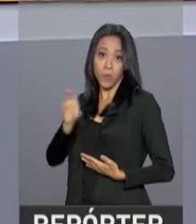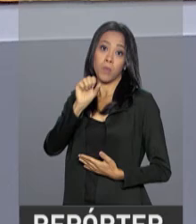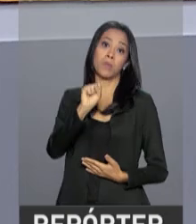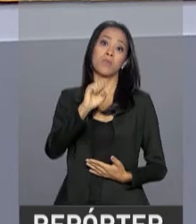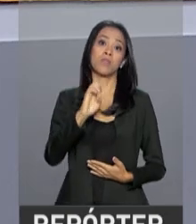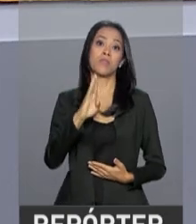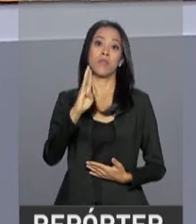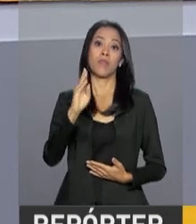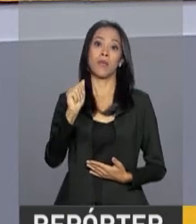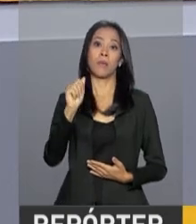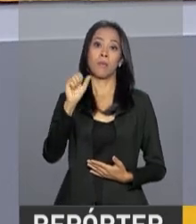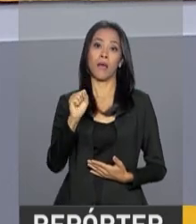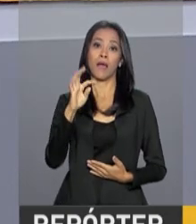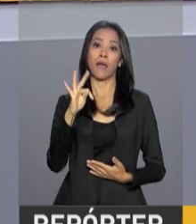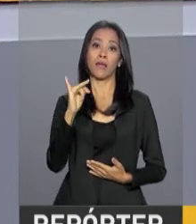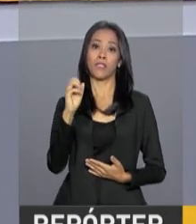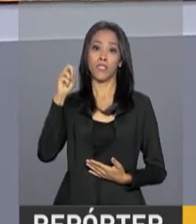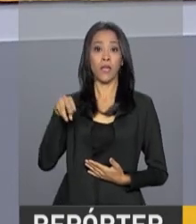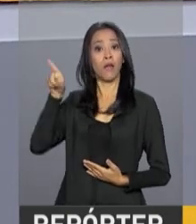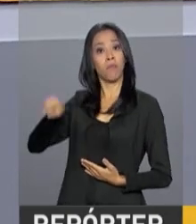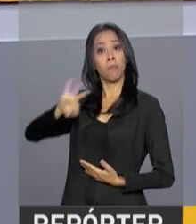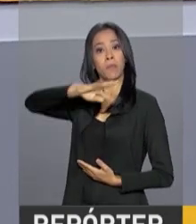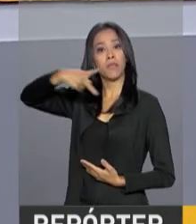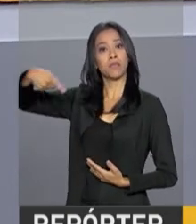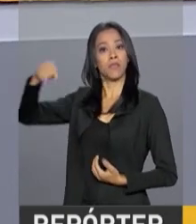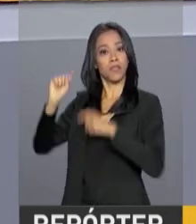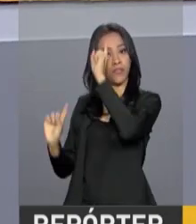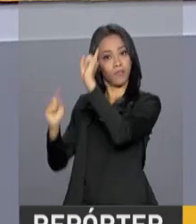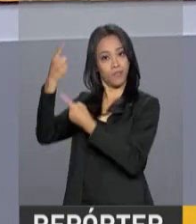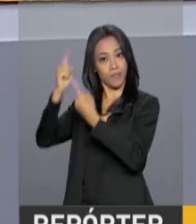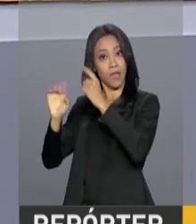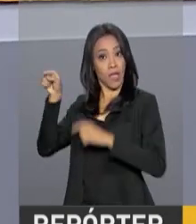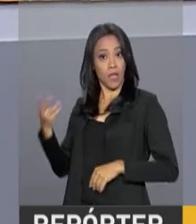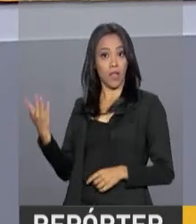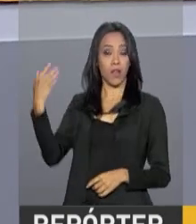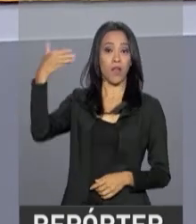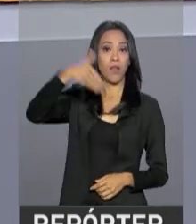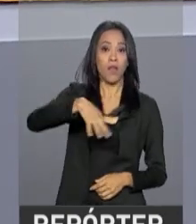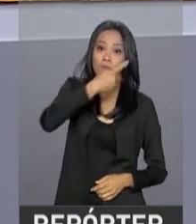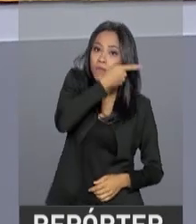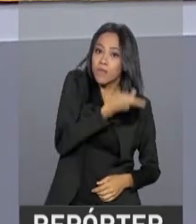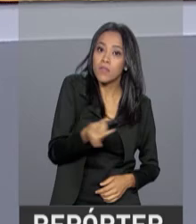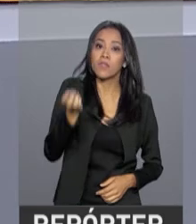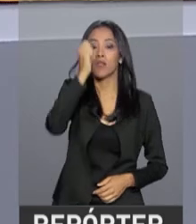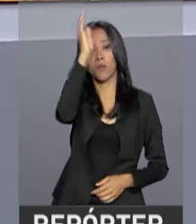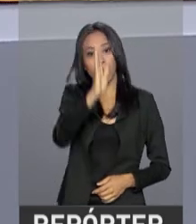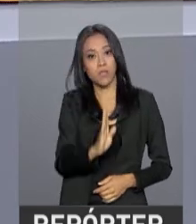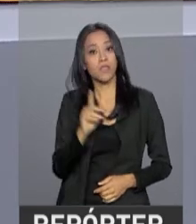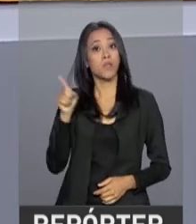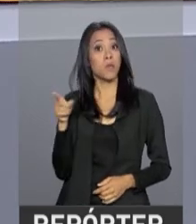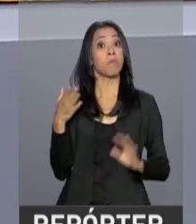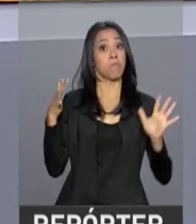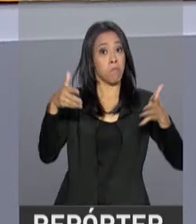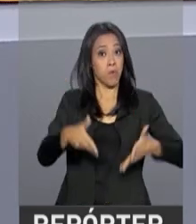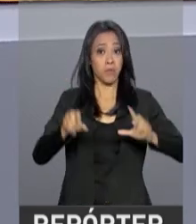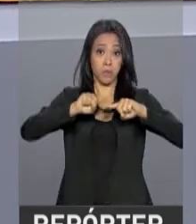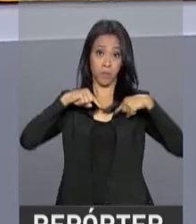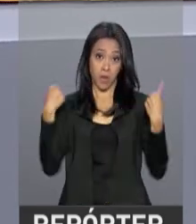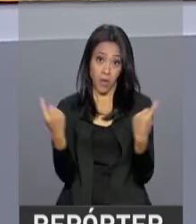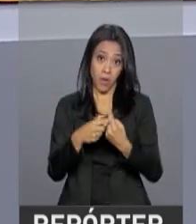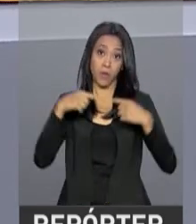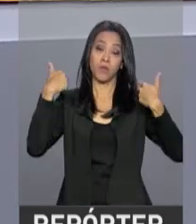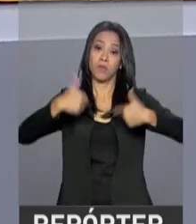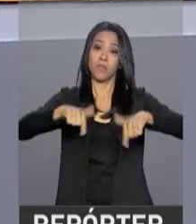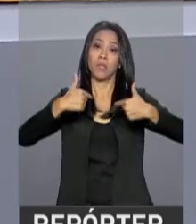a pouco pelo presidente michel temer no palácio do planalto e ele está em visita oficial ao brasil e participa de uma reunião de trabalho com o presidente